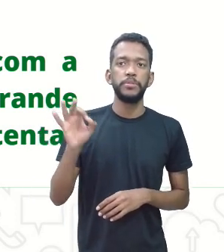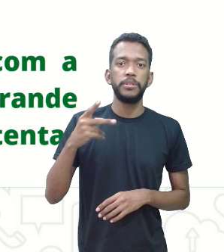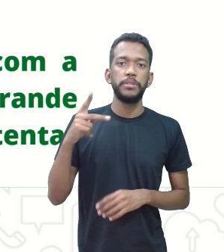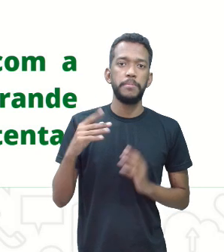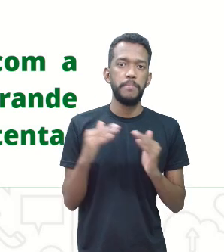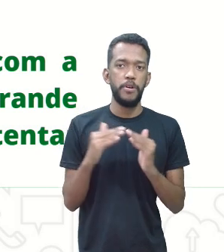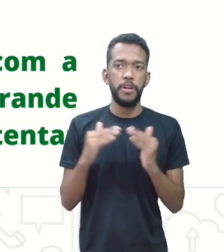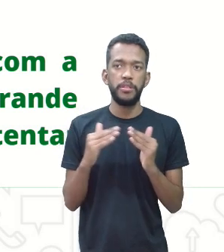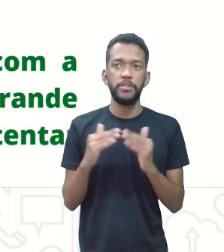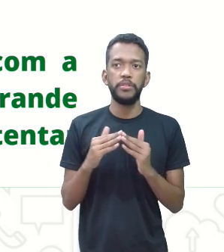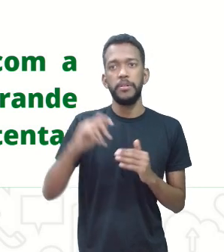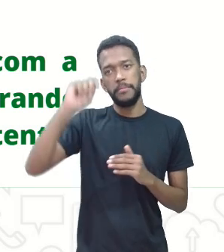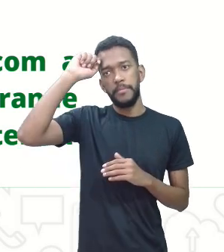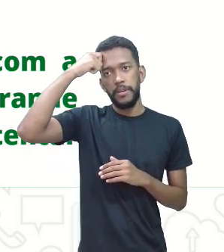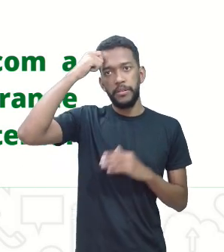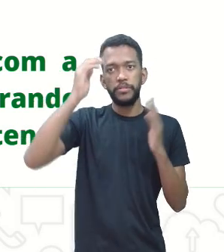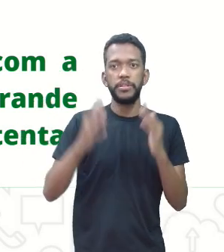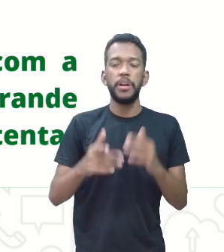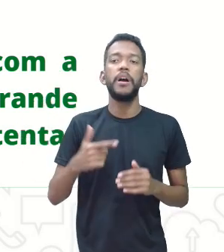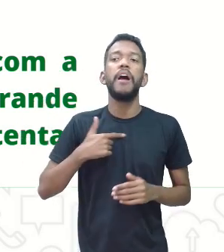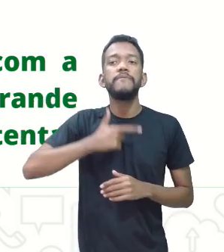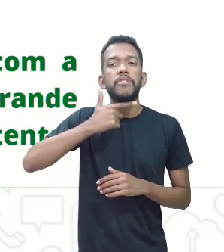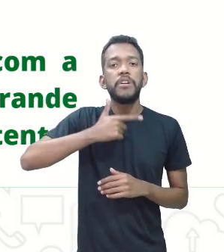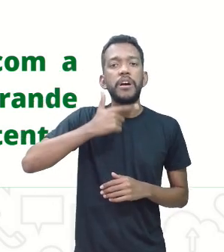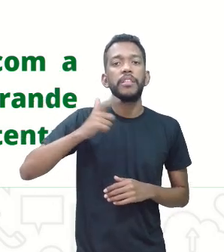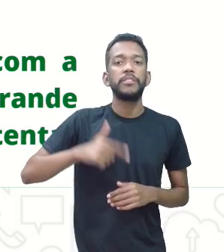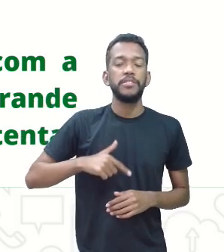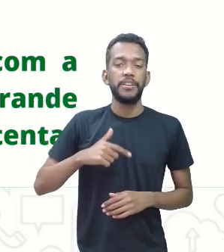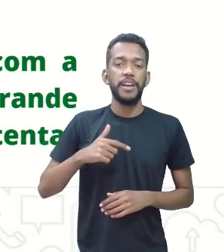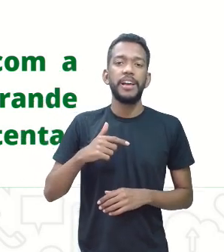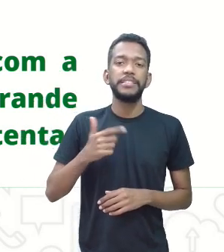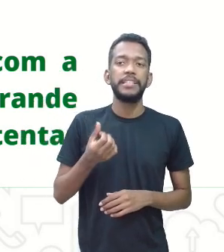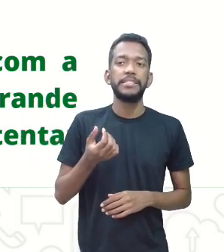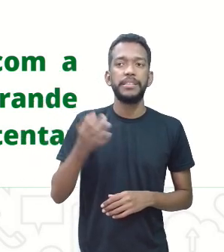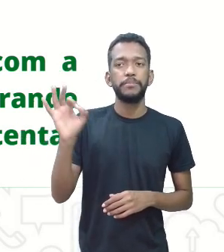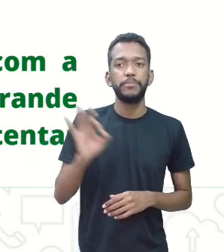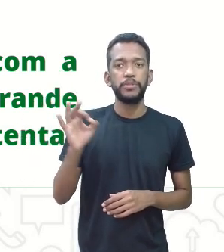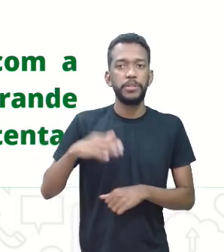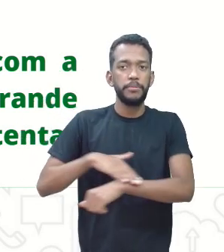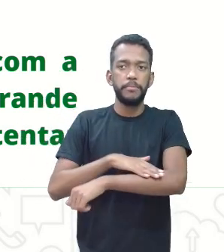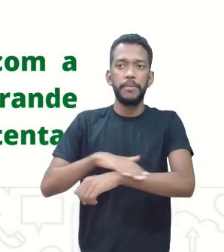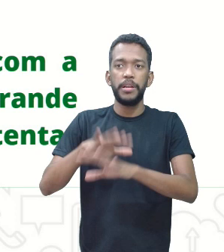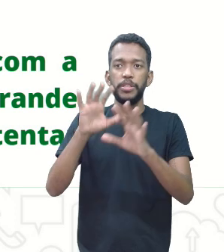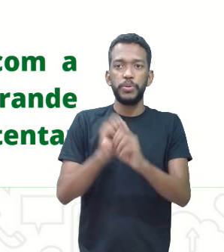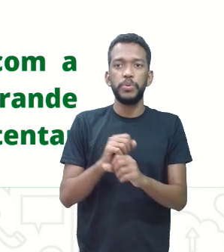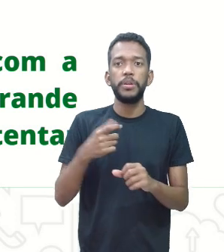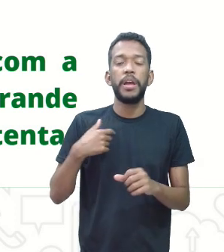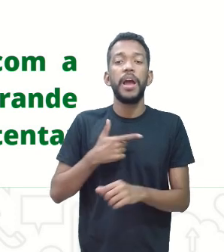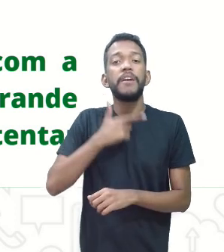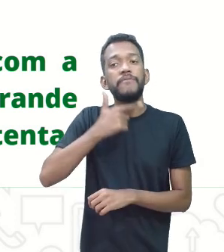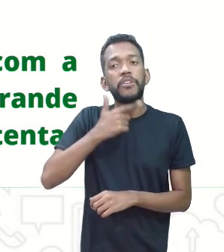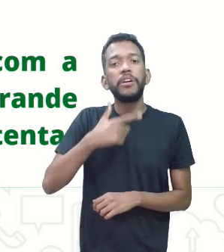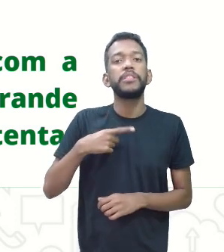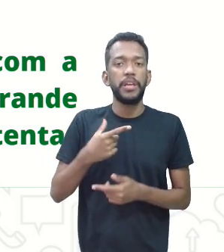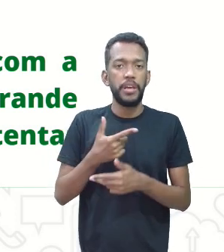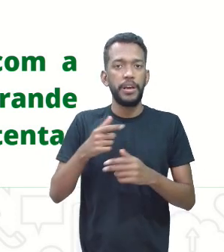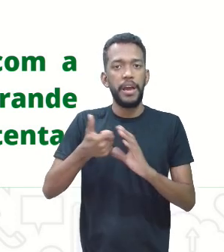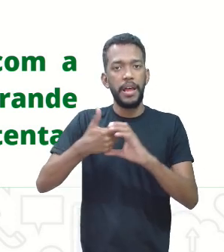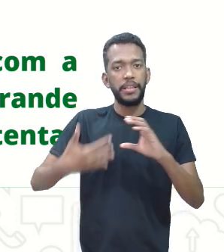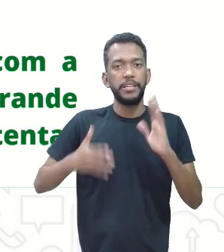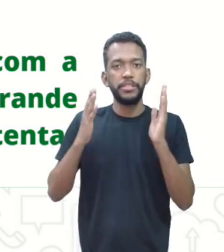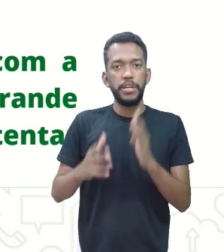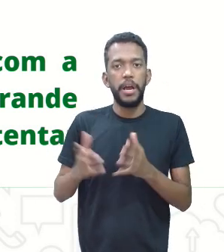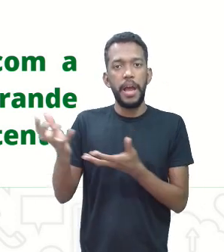seus moradores pretos, né? Afogados, né, tem 60% de seus moradores com a pele escura. E o bairro de Afogados tem uma característica,